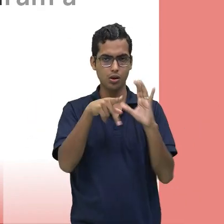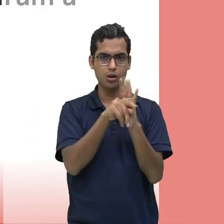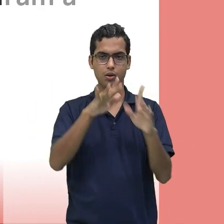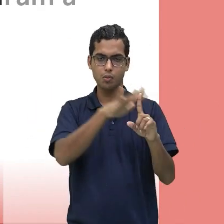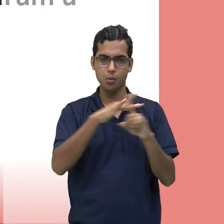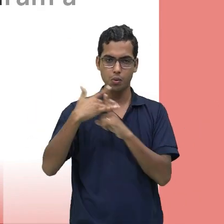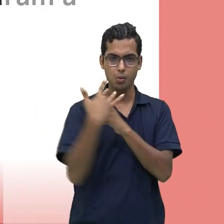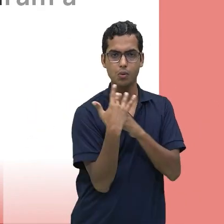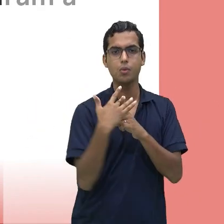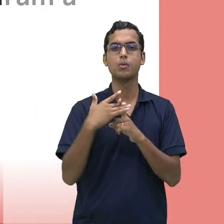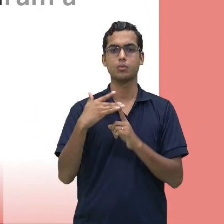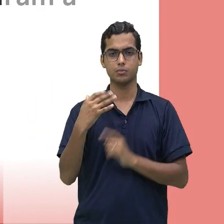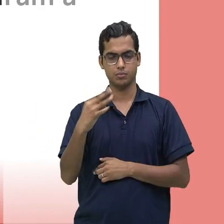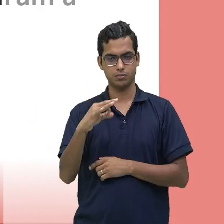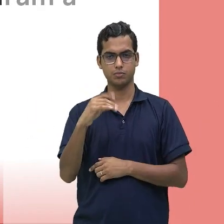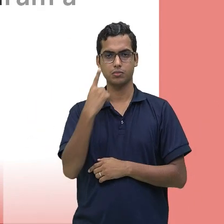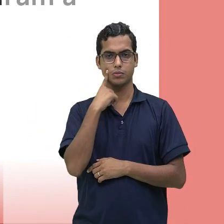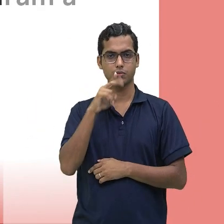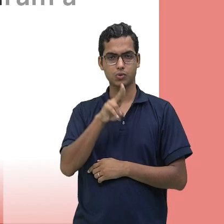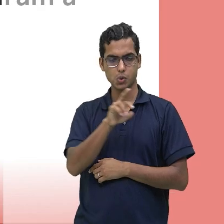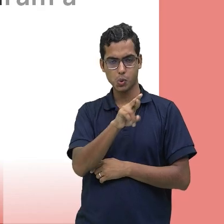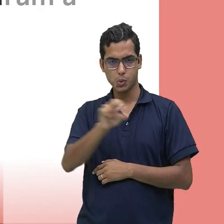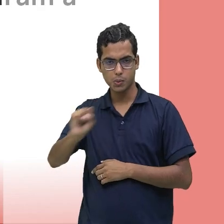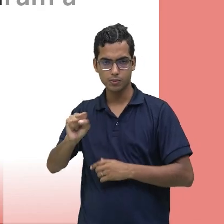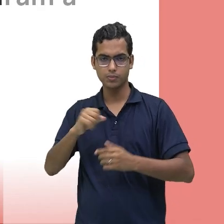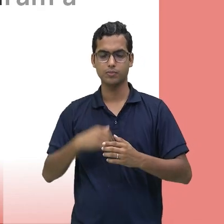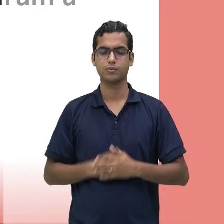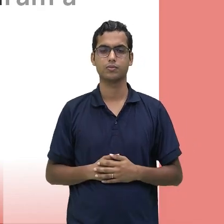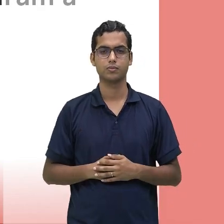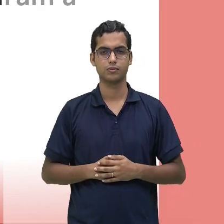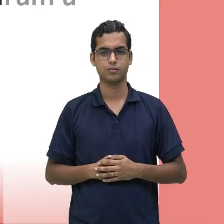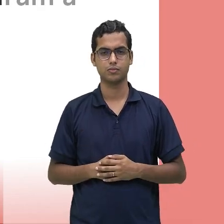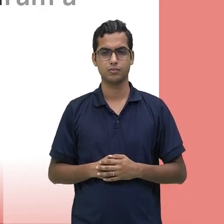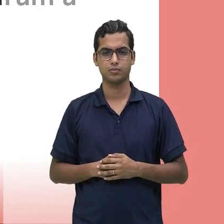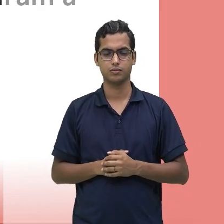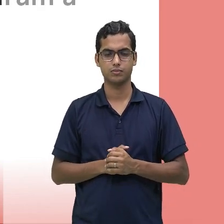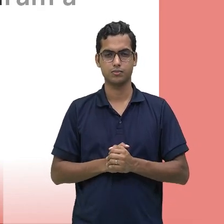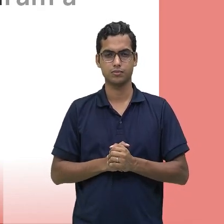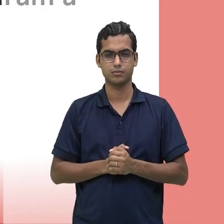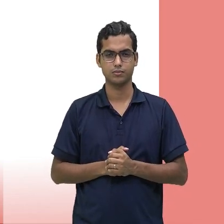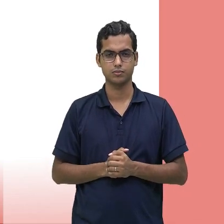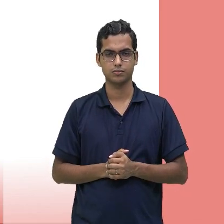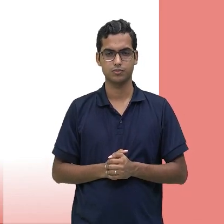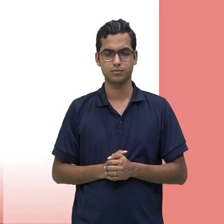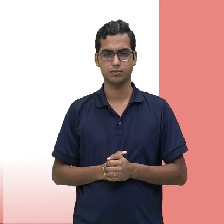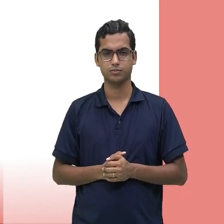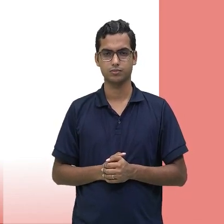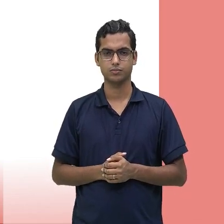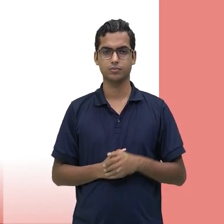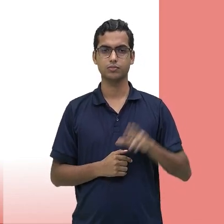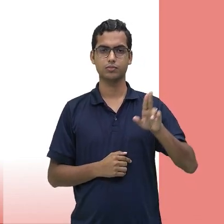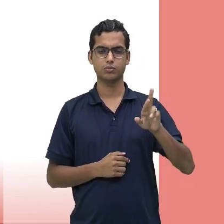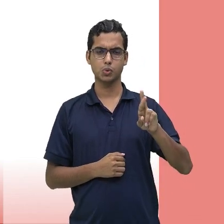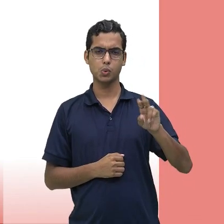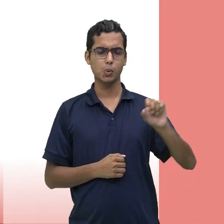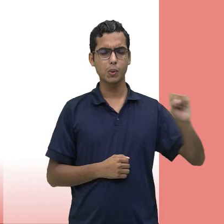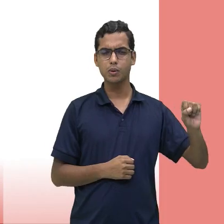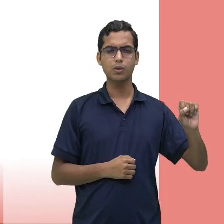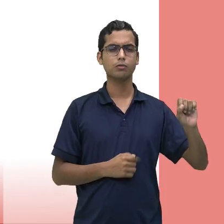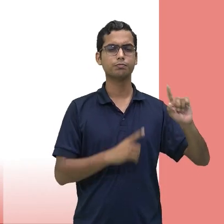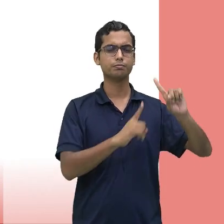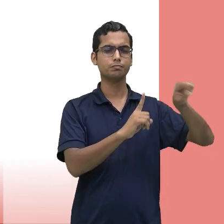das Repúblicas Socialistas Soviéticas, a URSS. Agora, a União Soviética, gente, buscava o